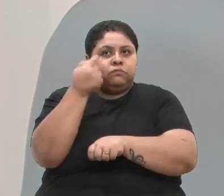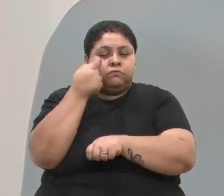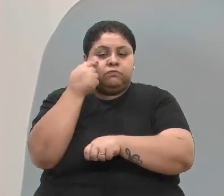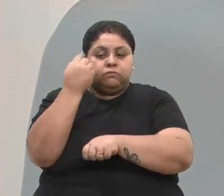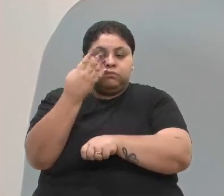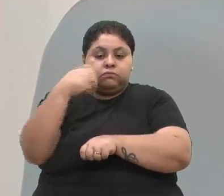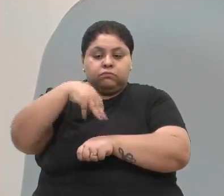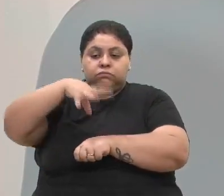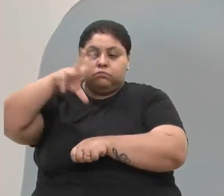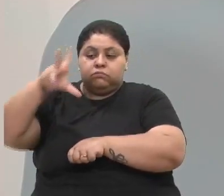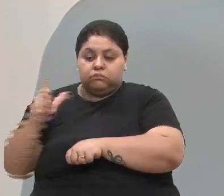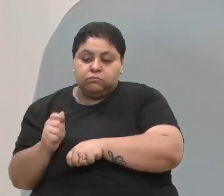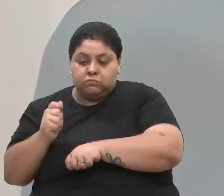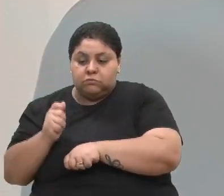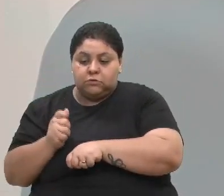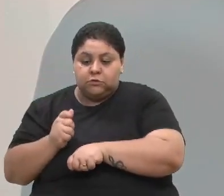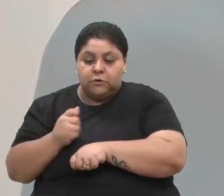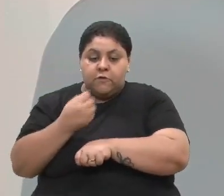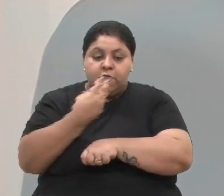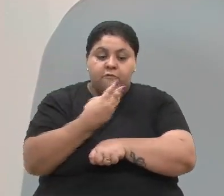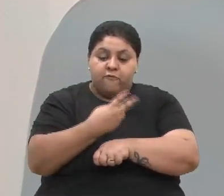milhões, 20 milhões serão para a Codeca.